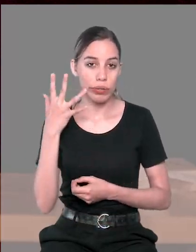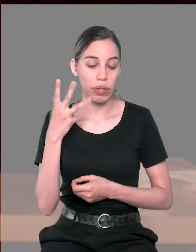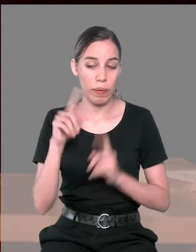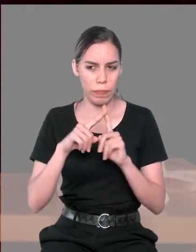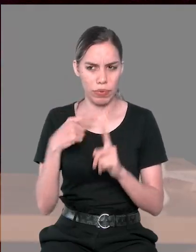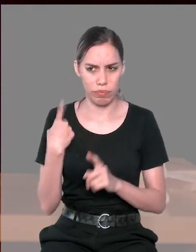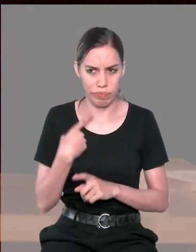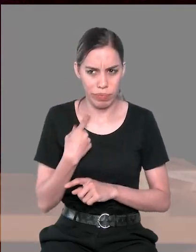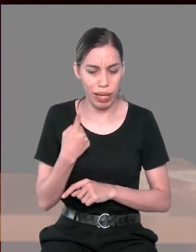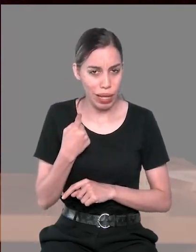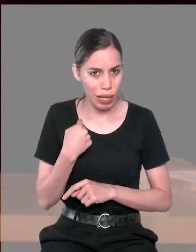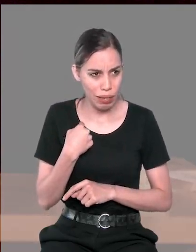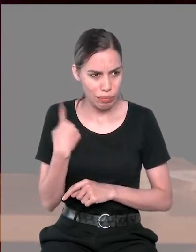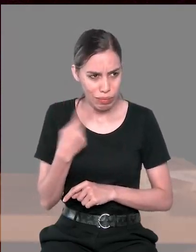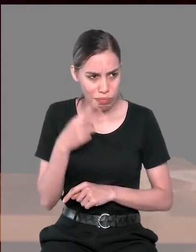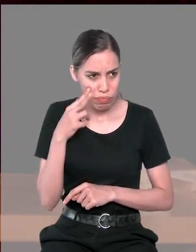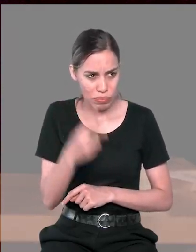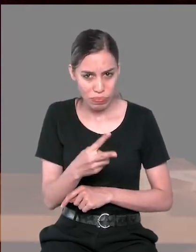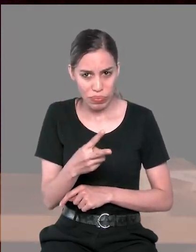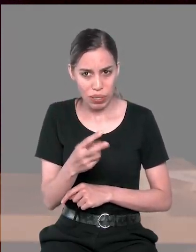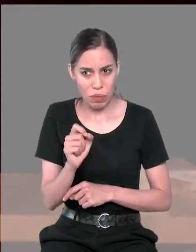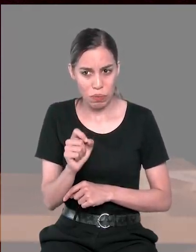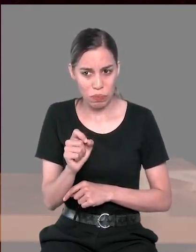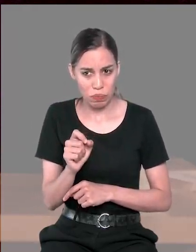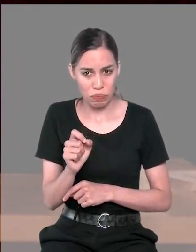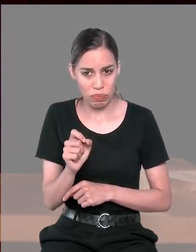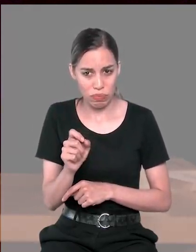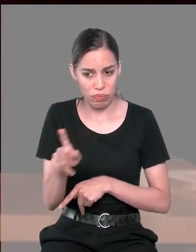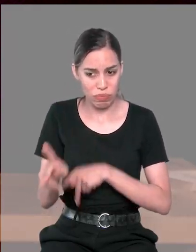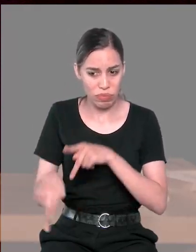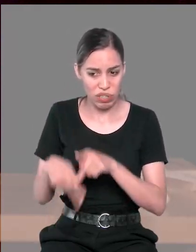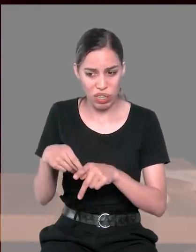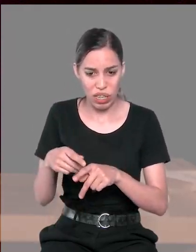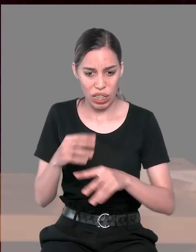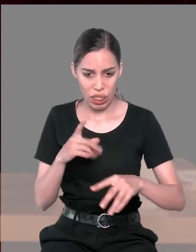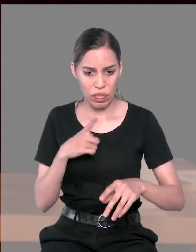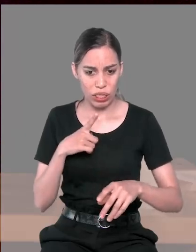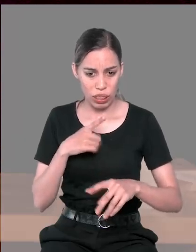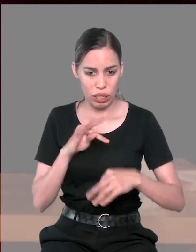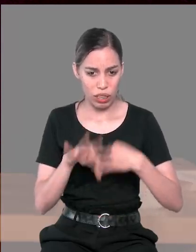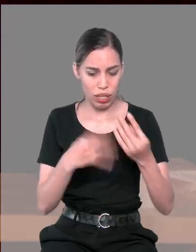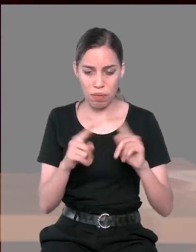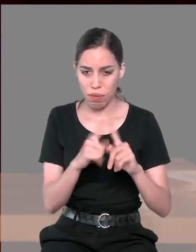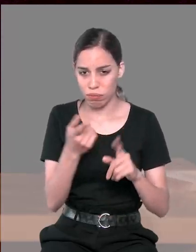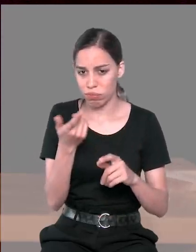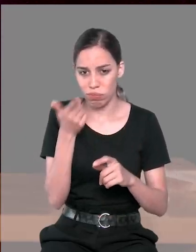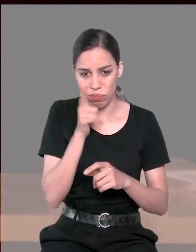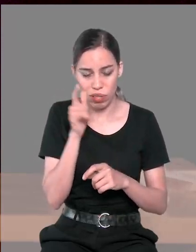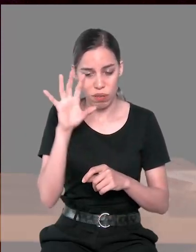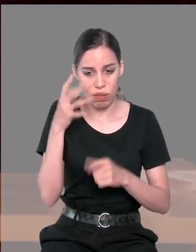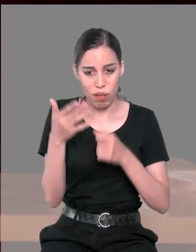gente vê que uma civilização que atingiu tamanha capacidade técnica não é capaz de resolver problemas básicos,